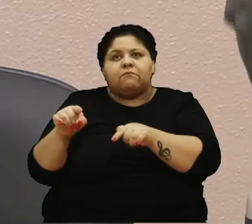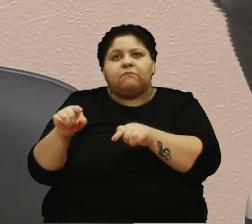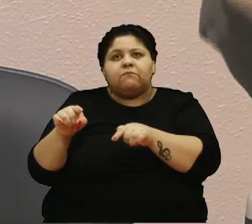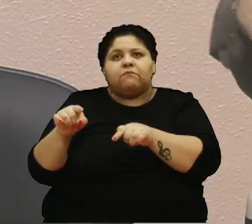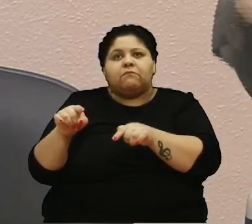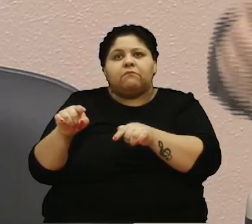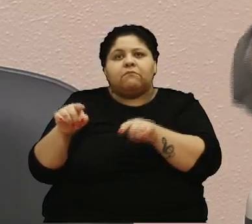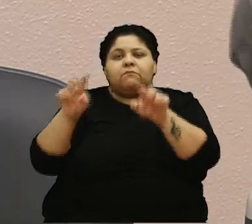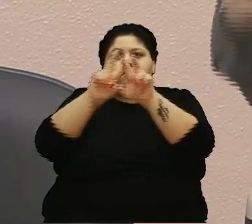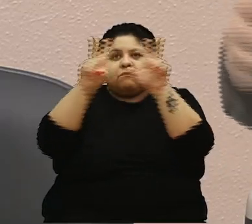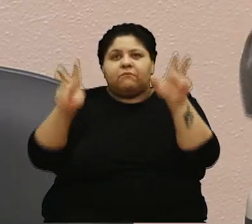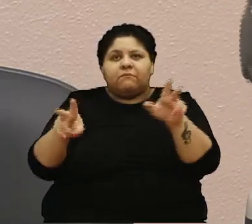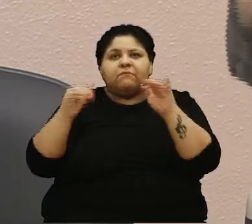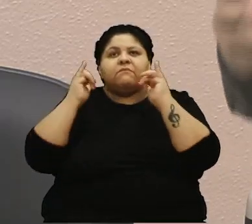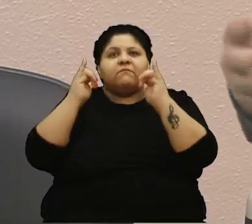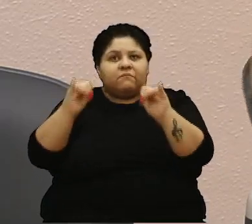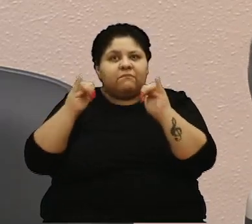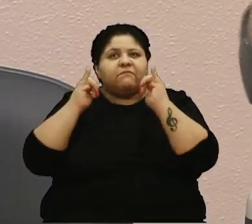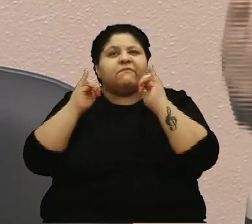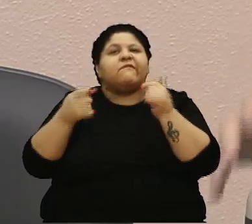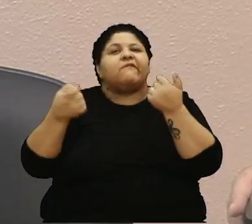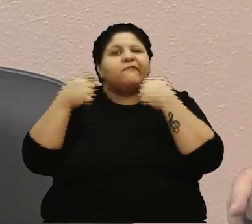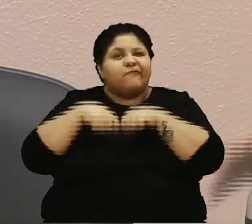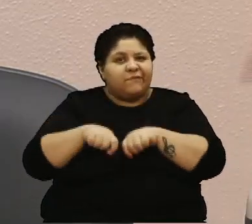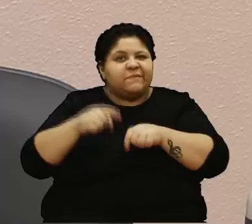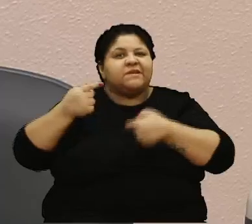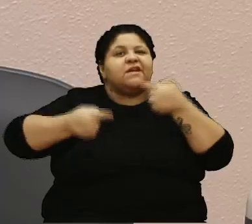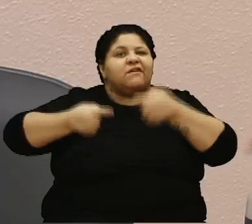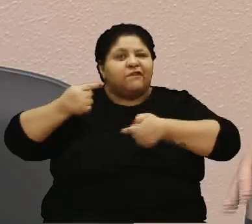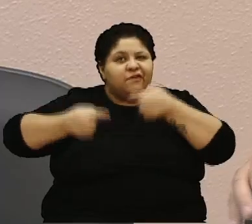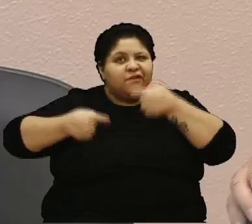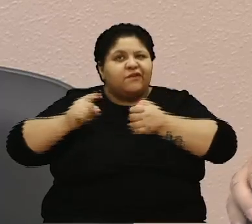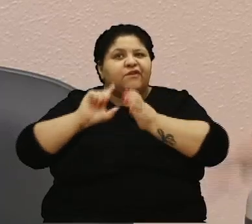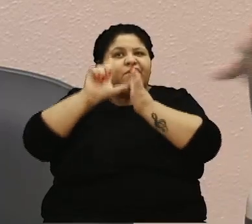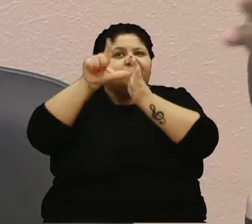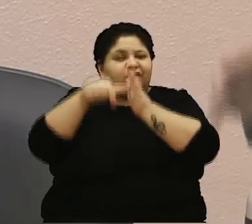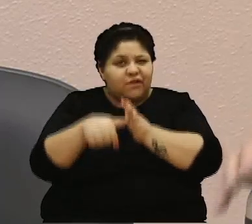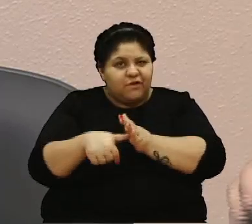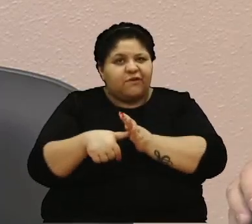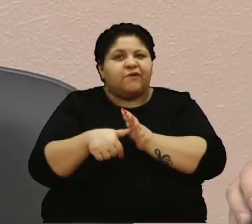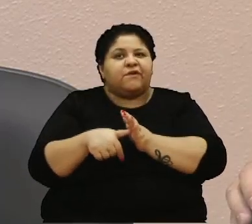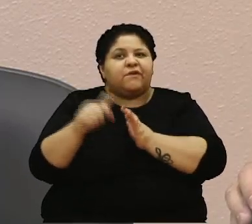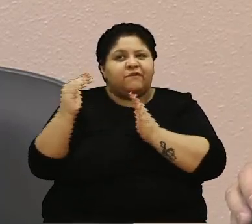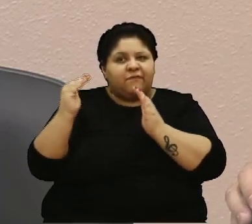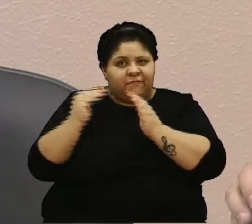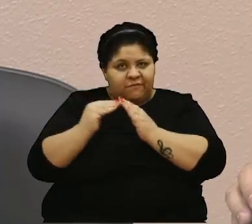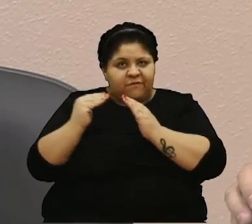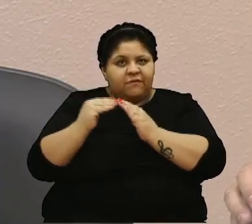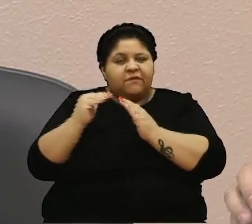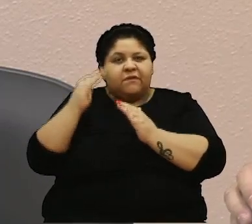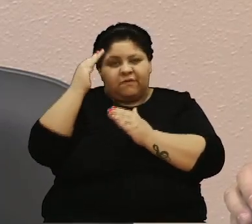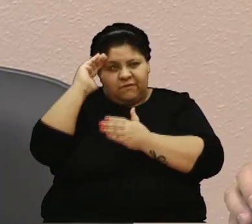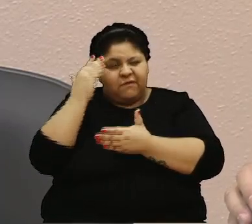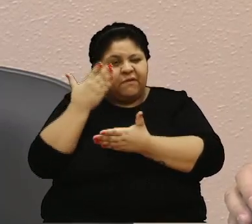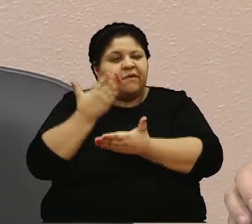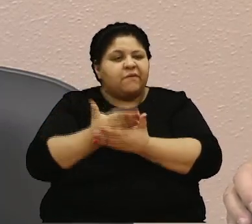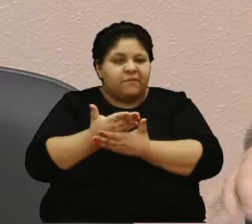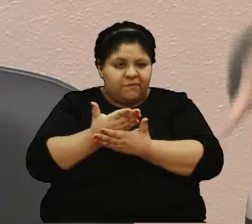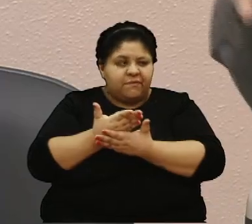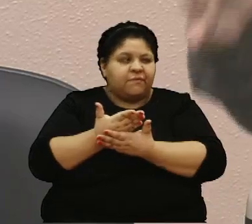o tema do transporte público vai nos demandar muitas discussões. Logo mais, inclusive, essa casa provavelmente vai